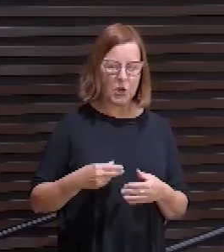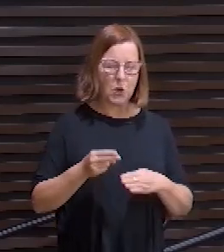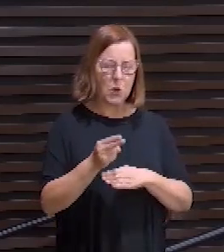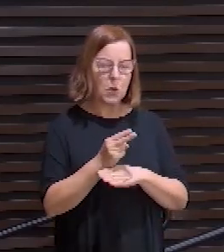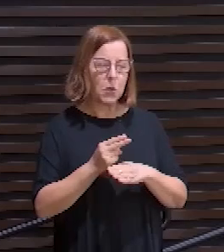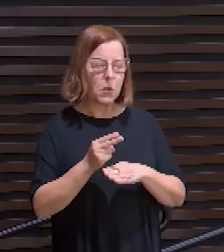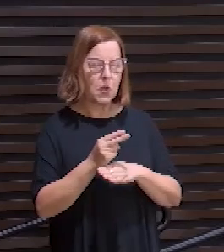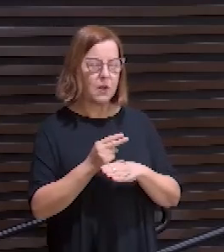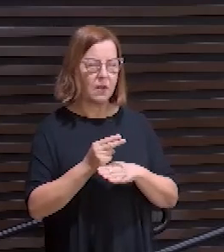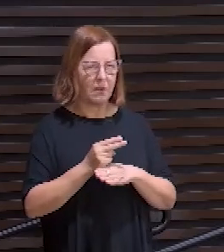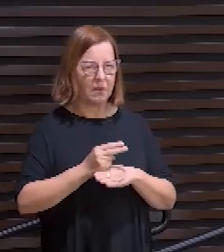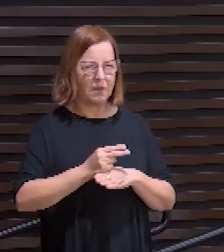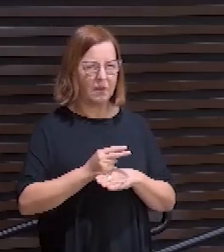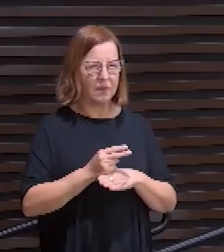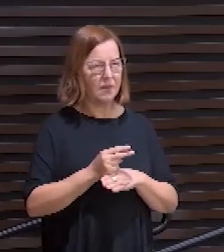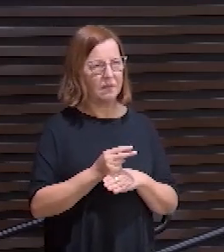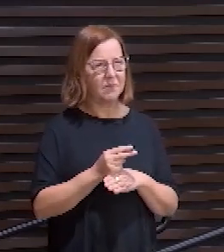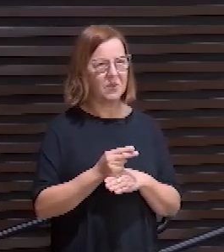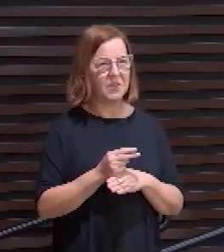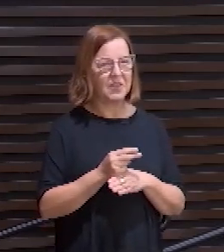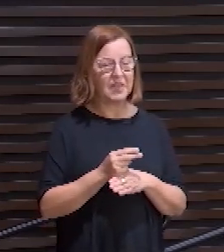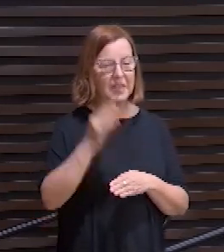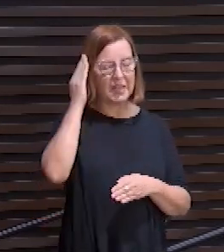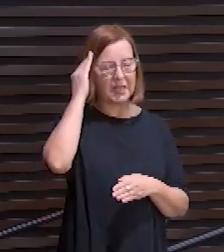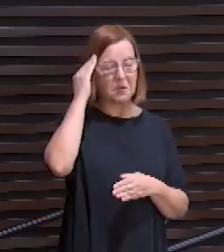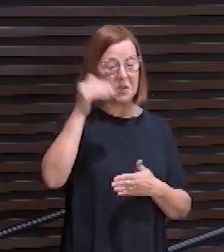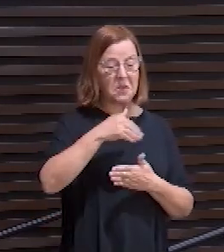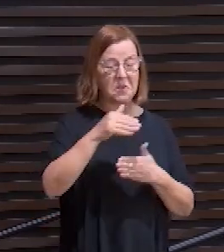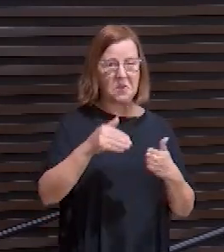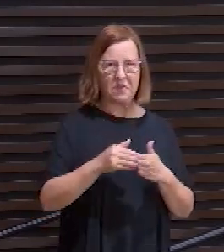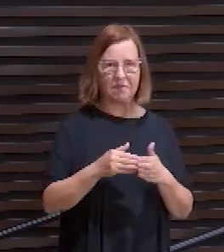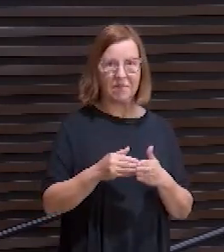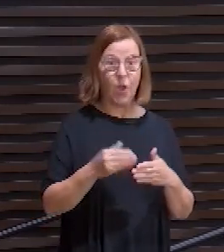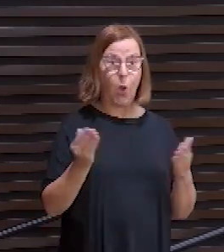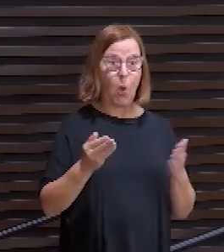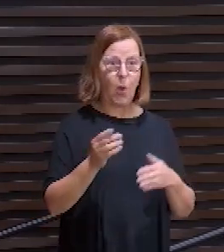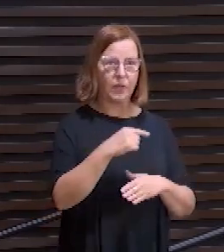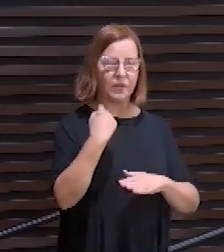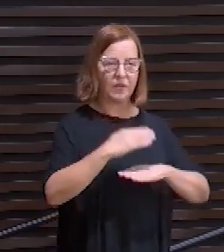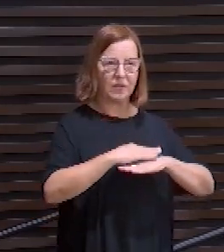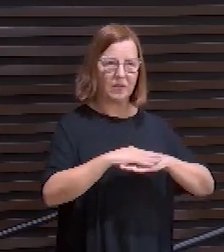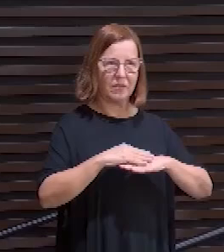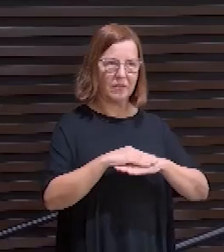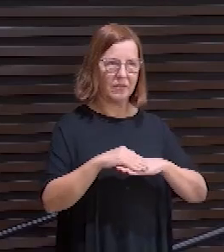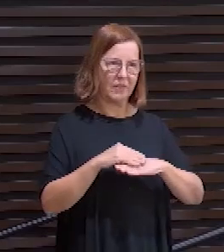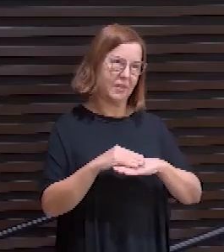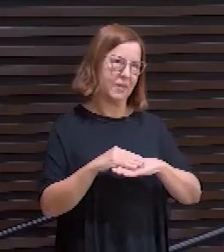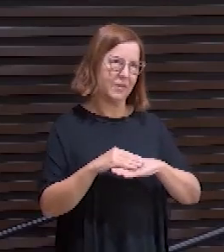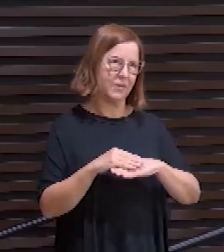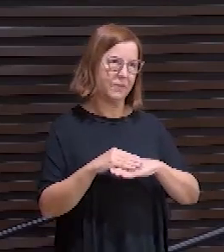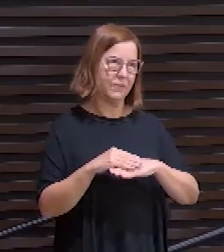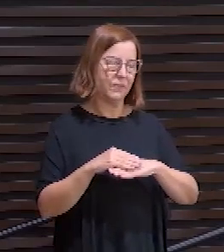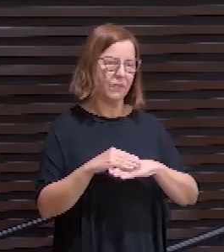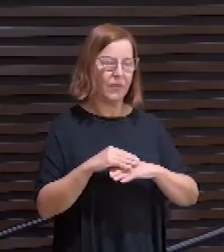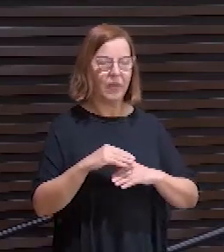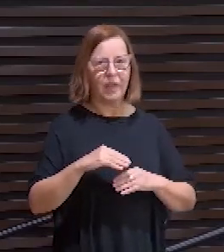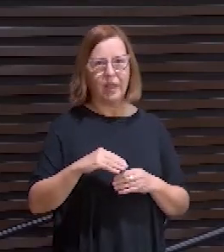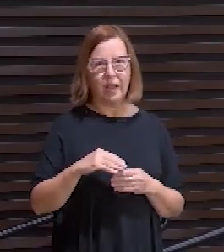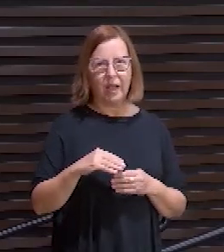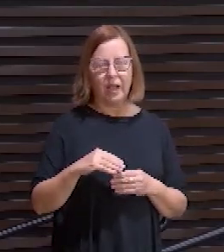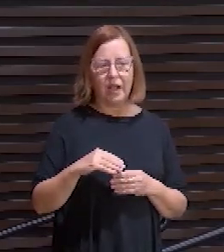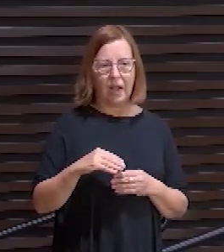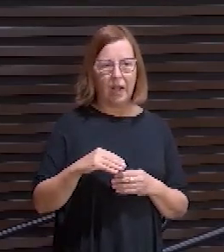tudo. A gente hoje está conversando em algum lugar sobre determinado assunto, você sai, abre o teu celular, tem uma propaganda daquilo que você estava